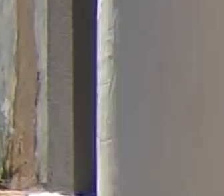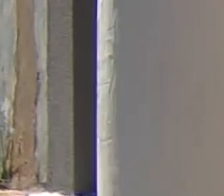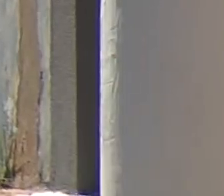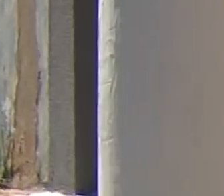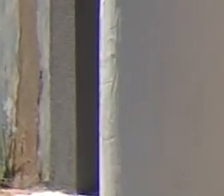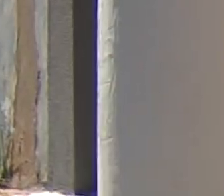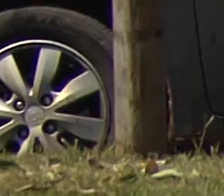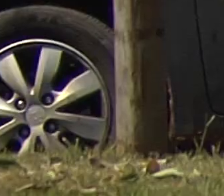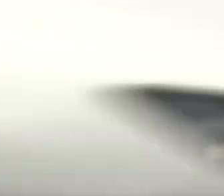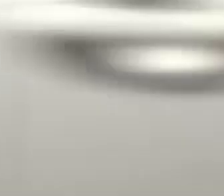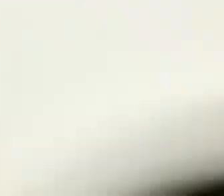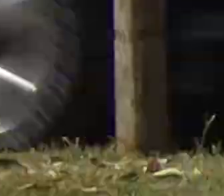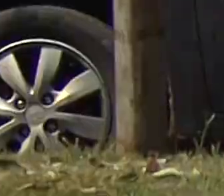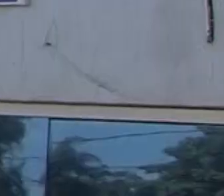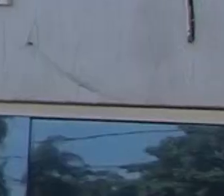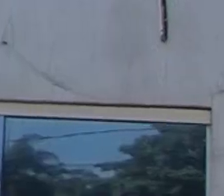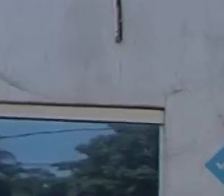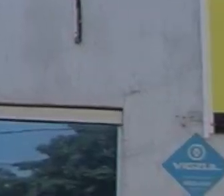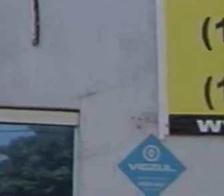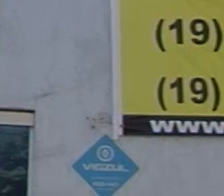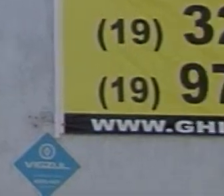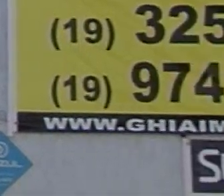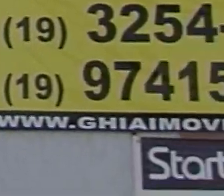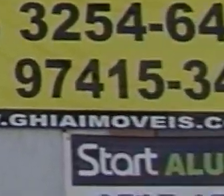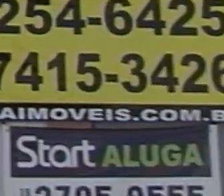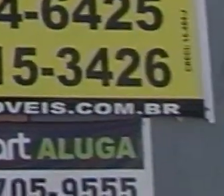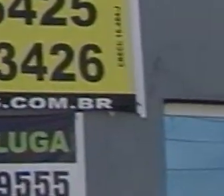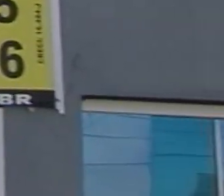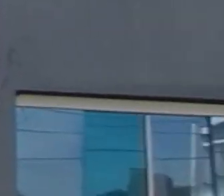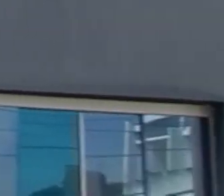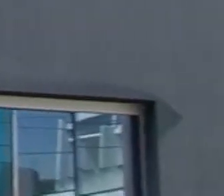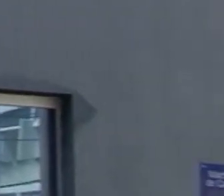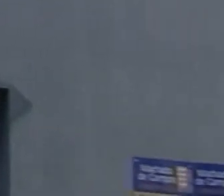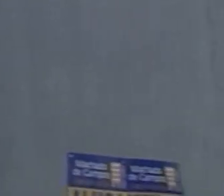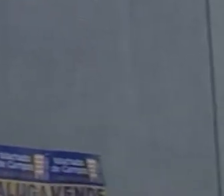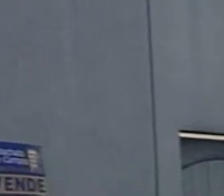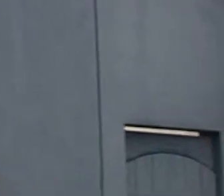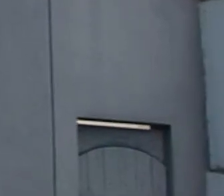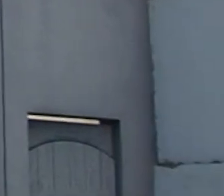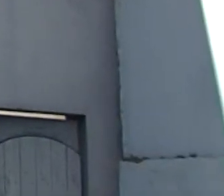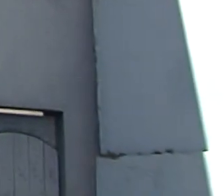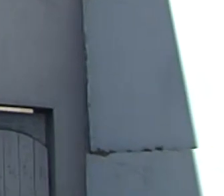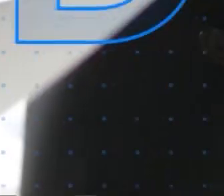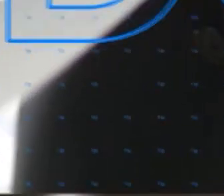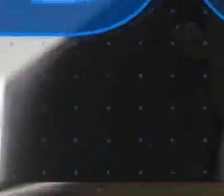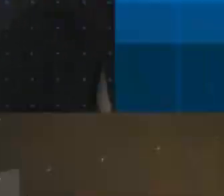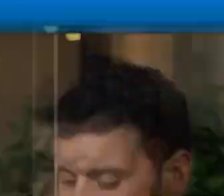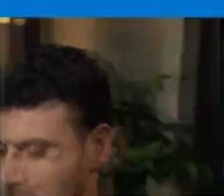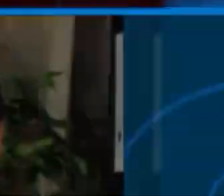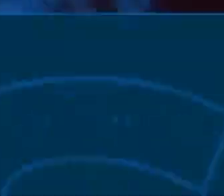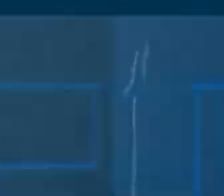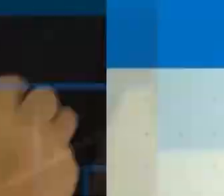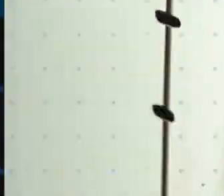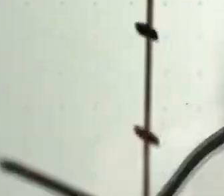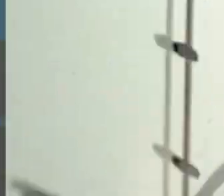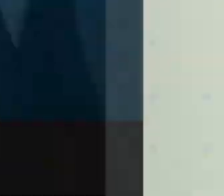2º filho e decidiu parar de trabalhar num banco que ela trabalhava e veio trabalhar comigo